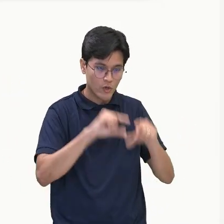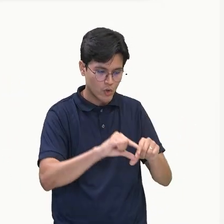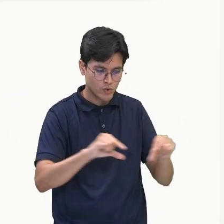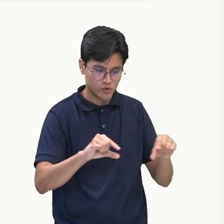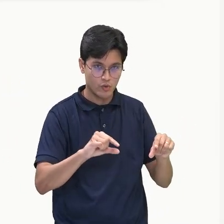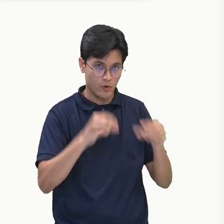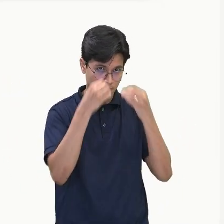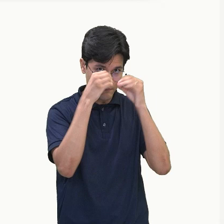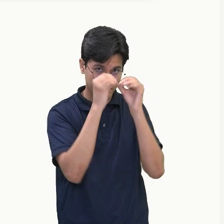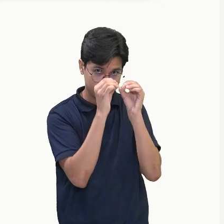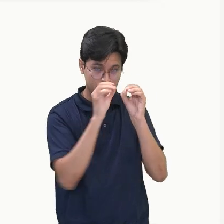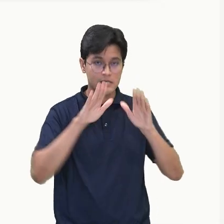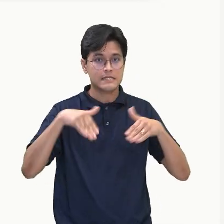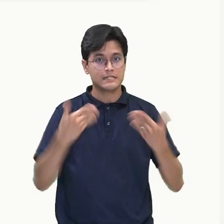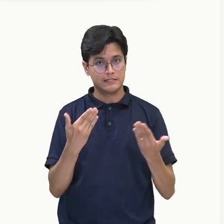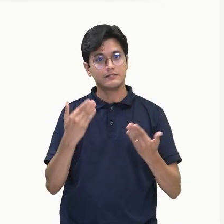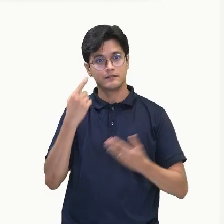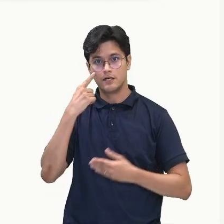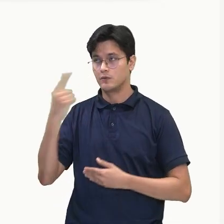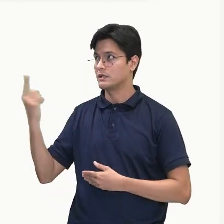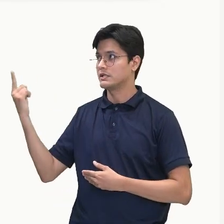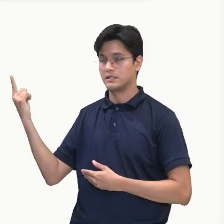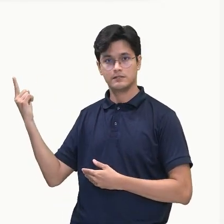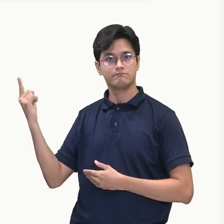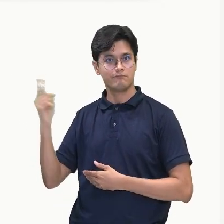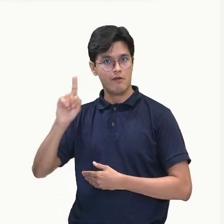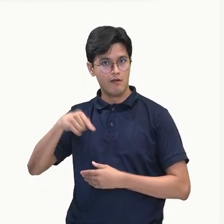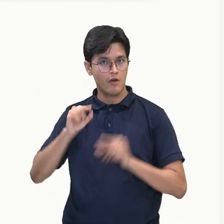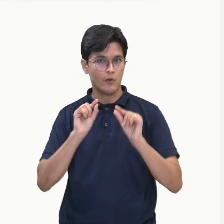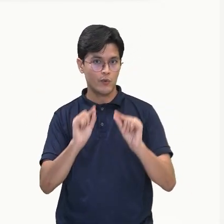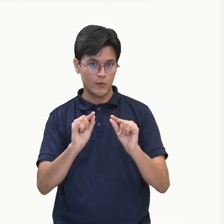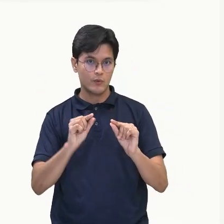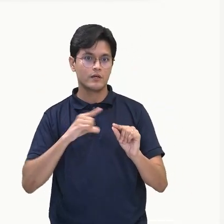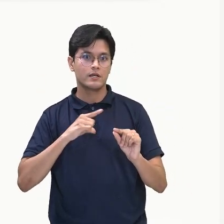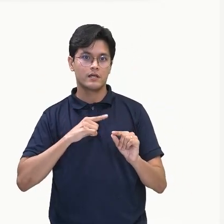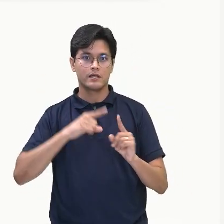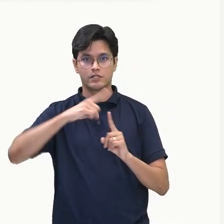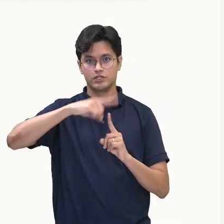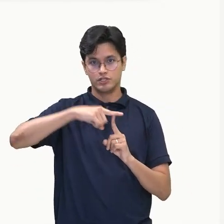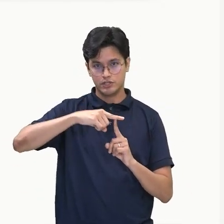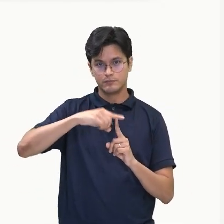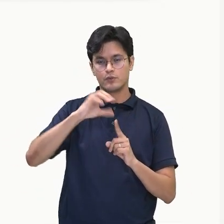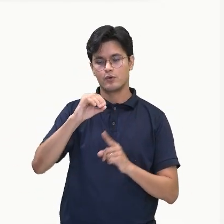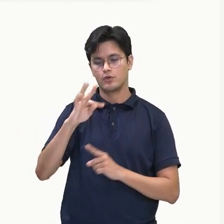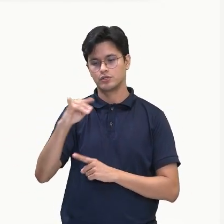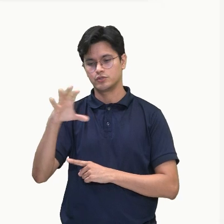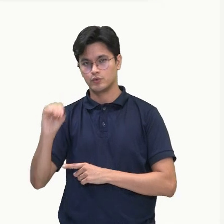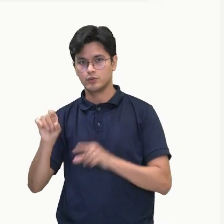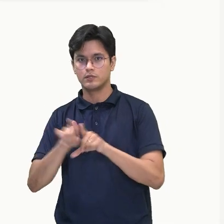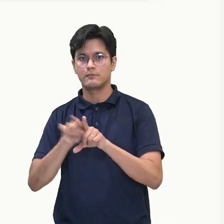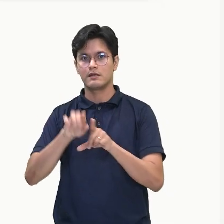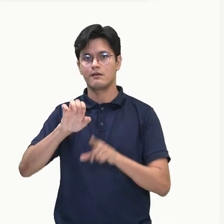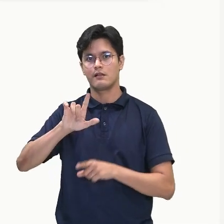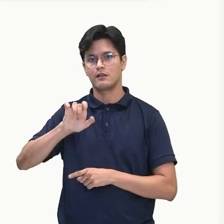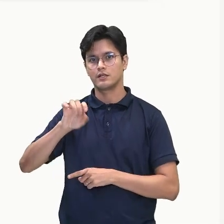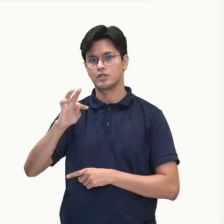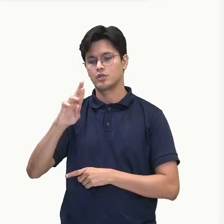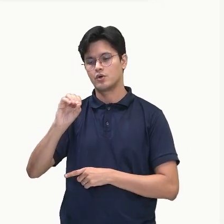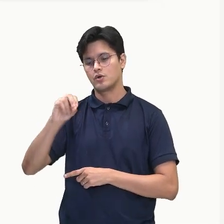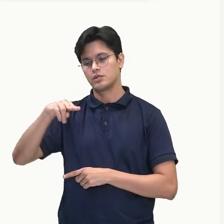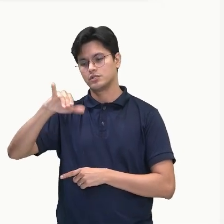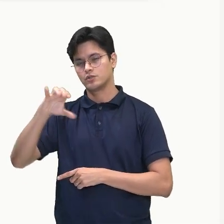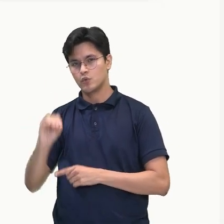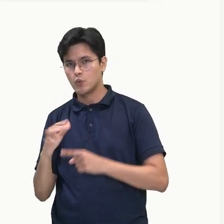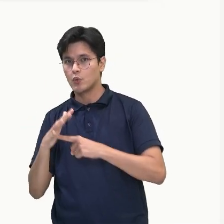microscópio ele pode ser classificado em óptico e em eletrônico, eletrônico de varredura. Nós temos aí